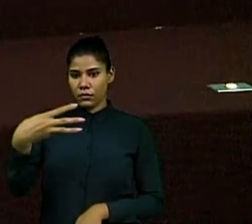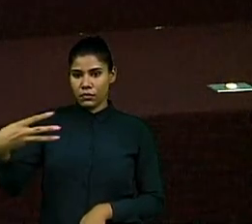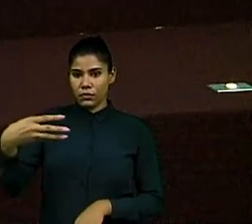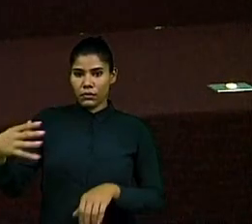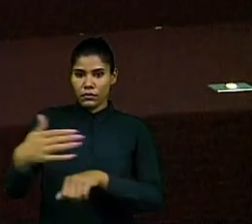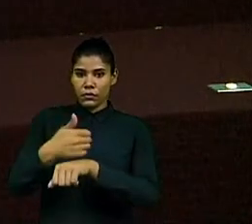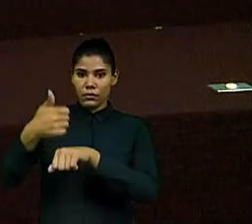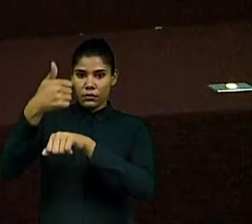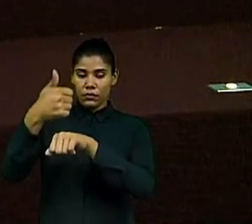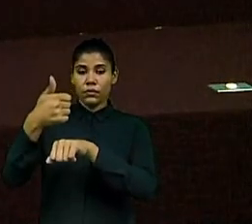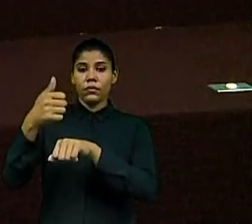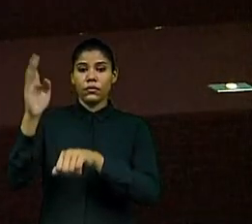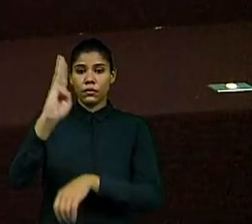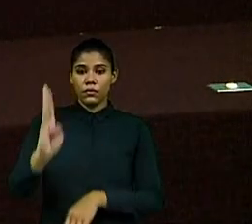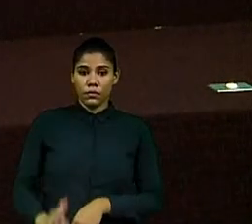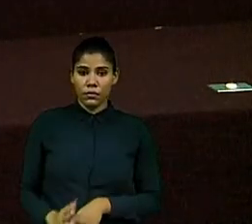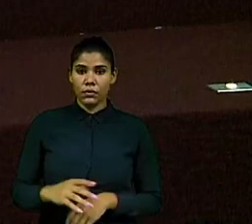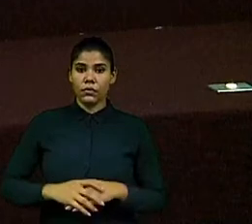computação